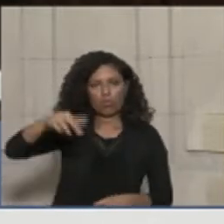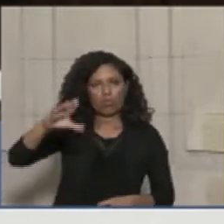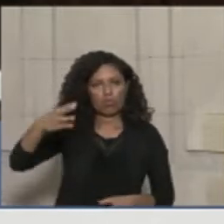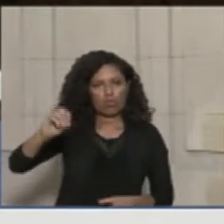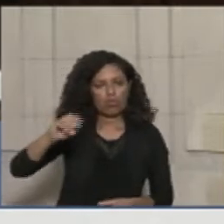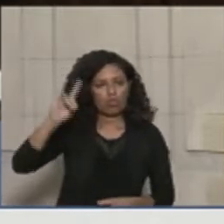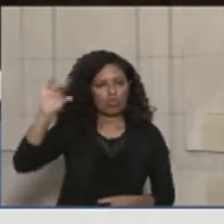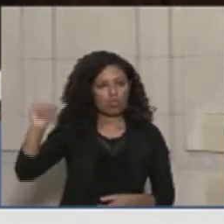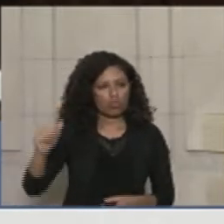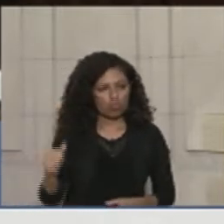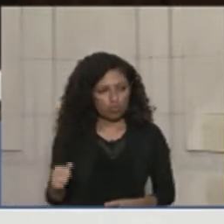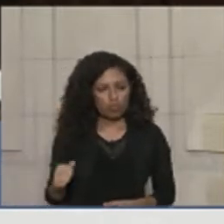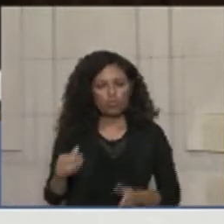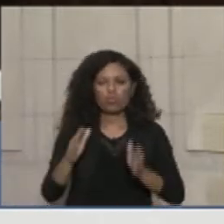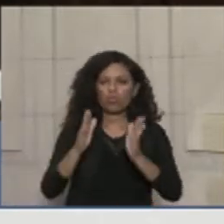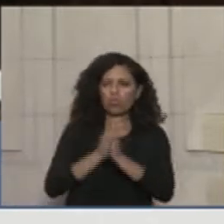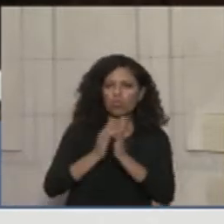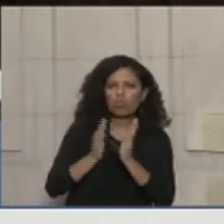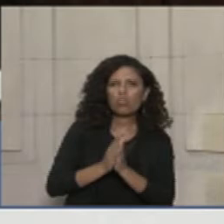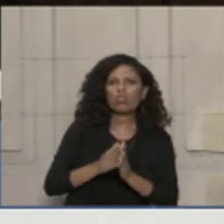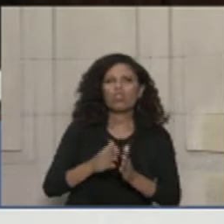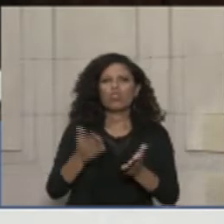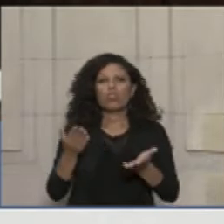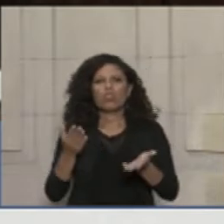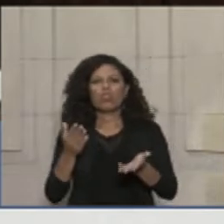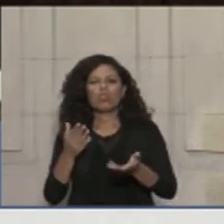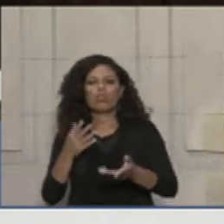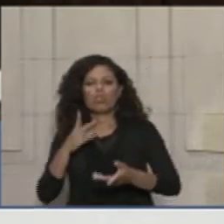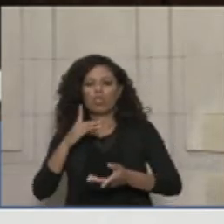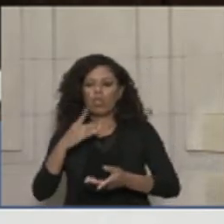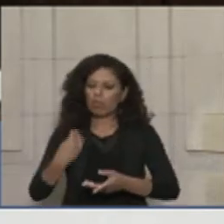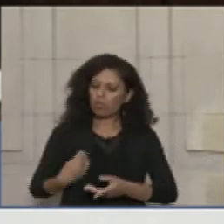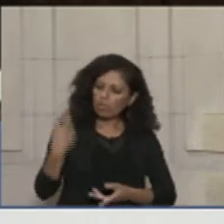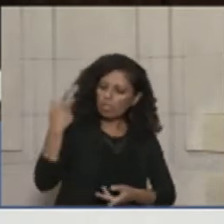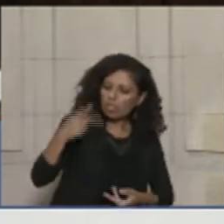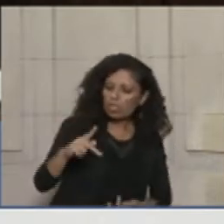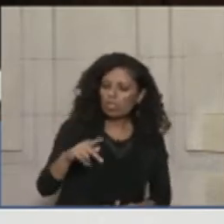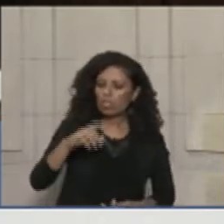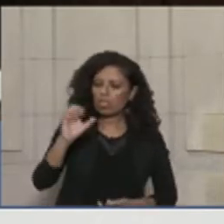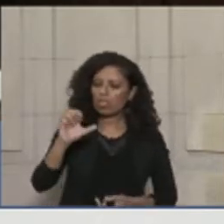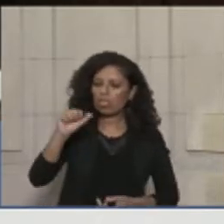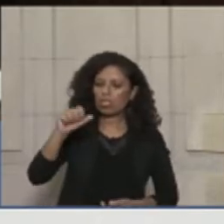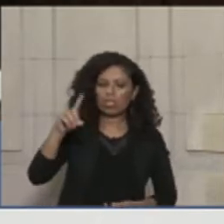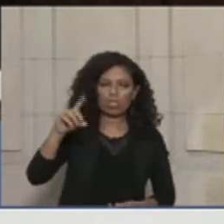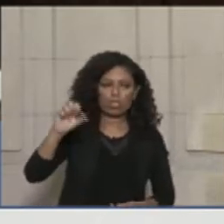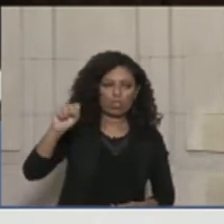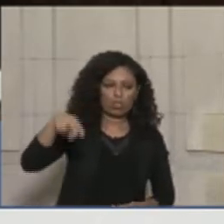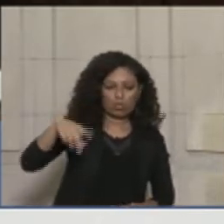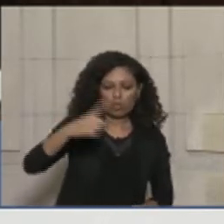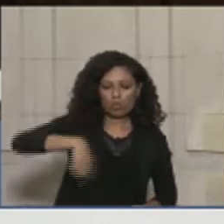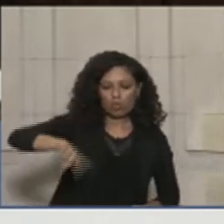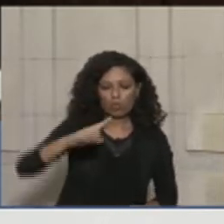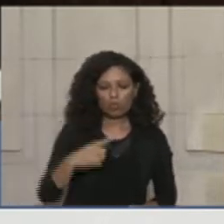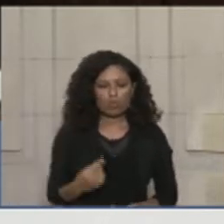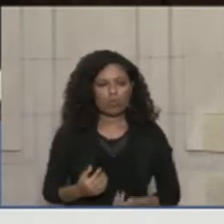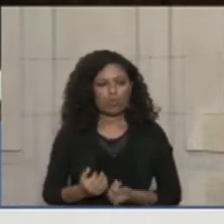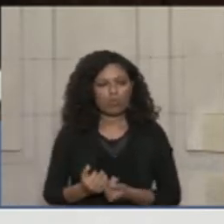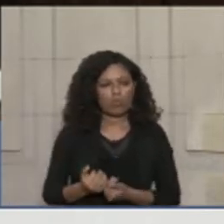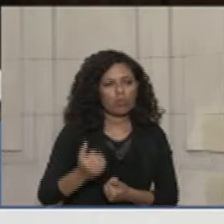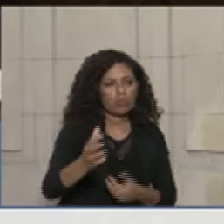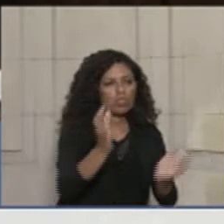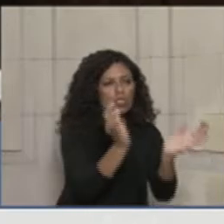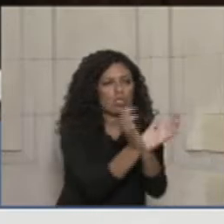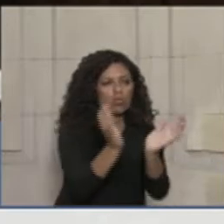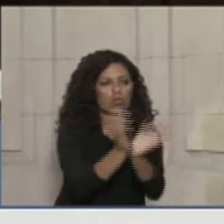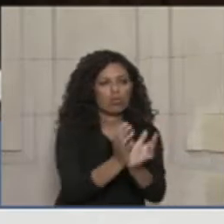dia de celebrar a vida e a luta de Edson Luiz, faremos também a inauguração da nossa Comissão